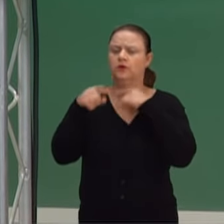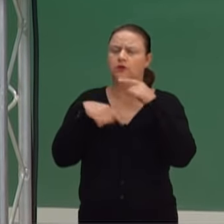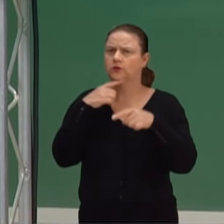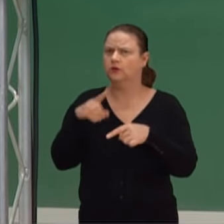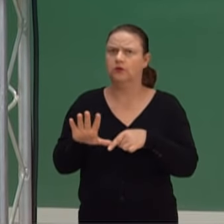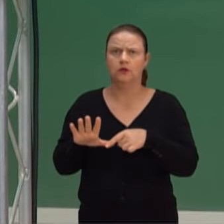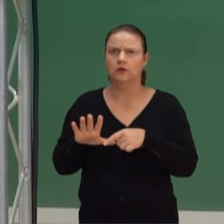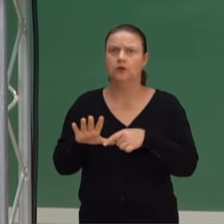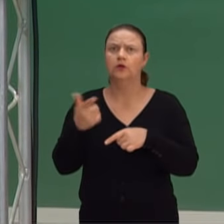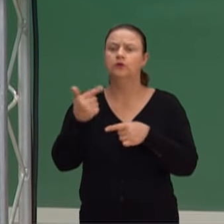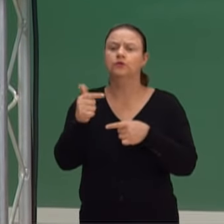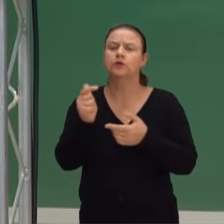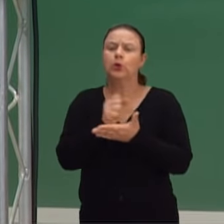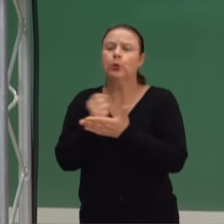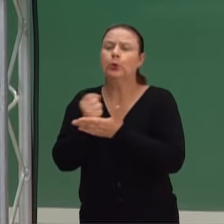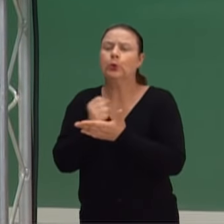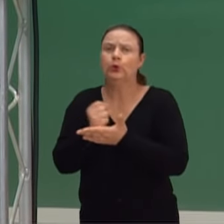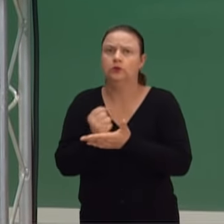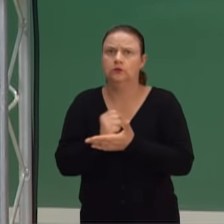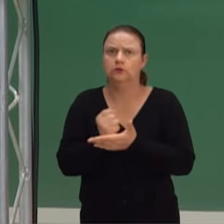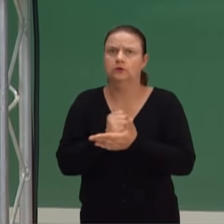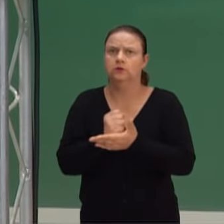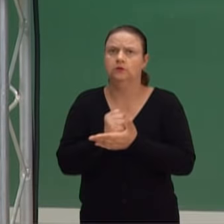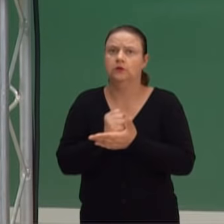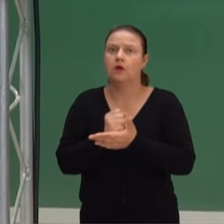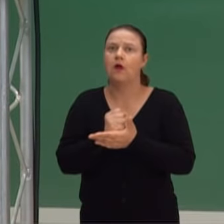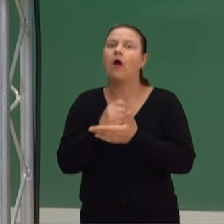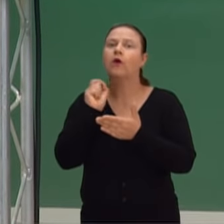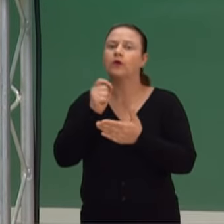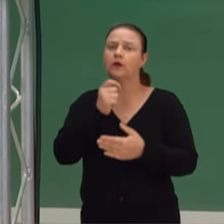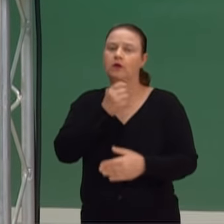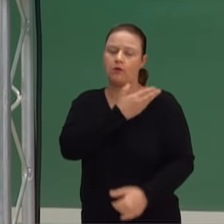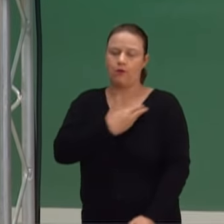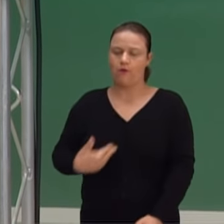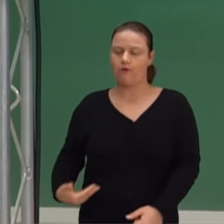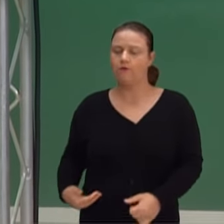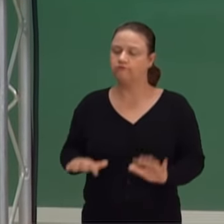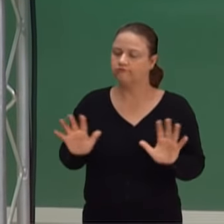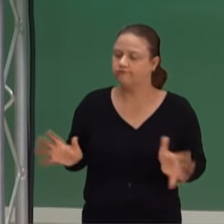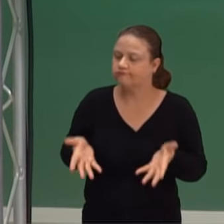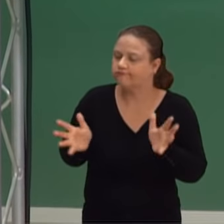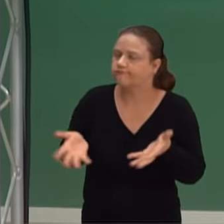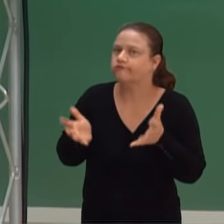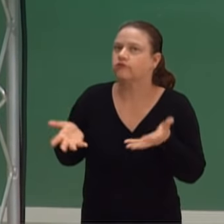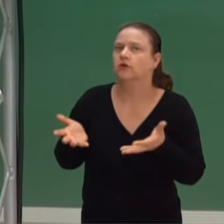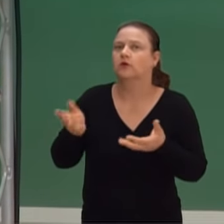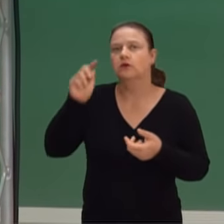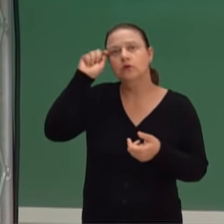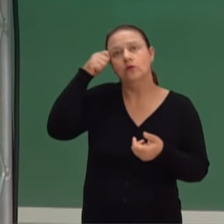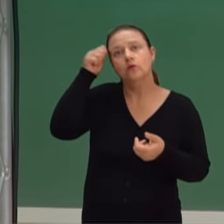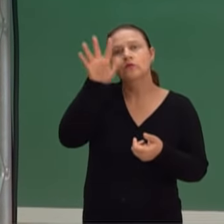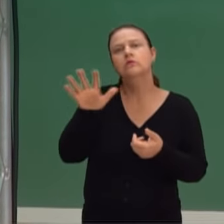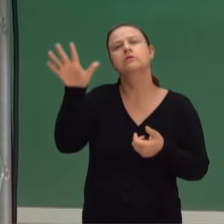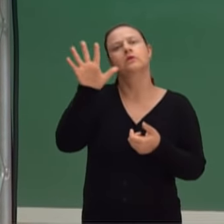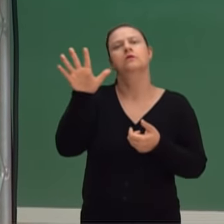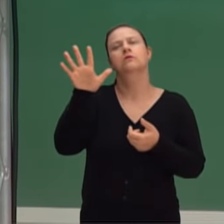controle governamental. Então os governos estão muito mais interessados em incentivar o tráfico de escravos da África para